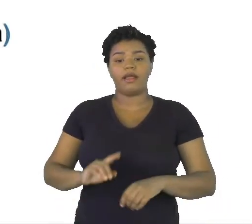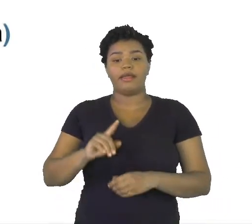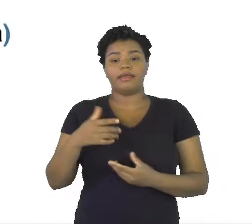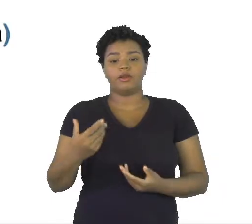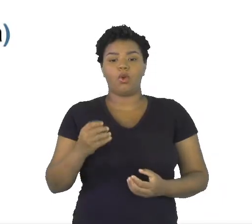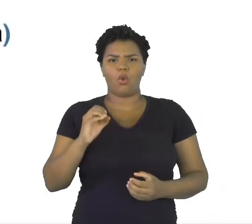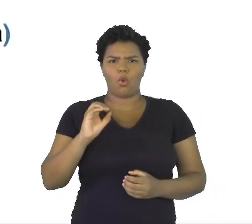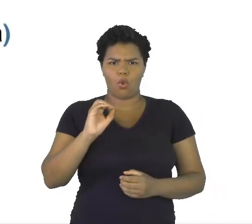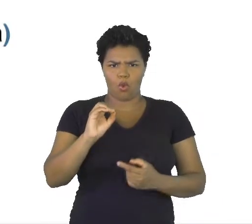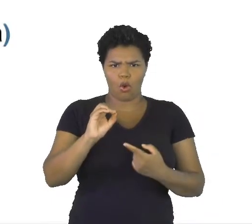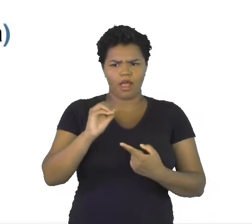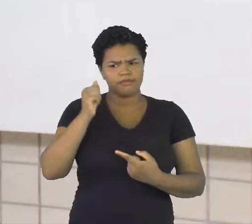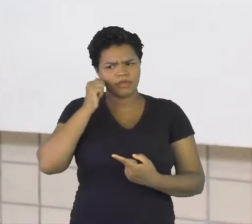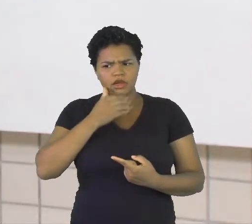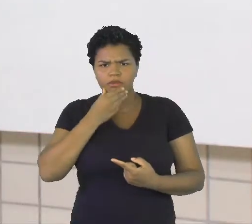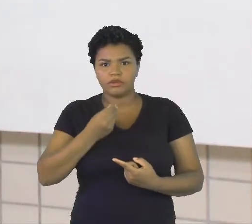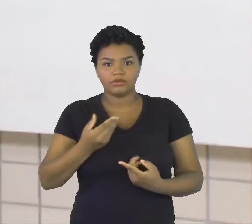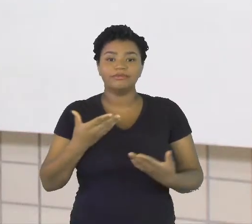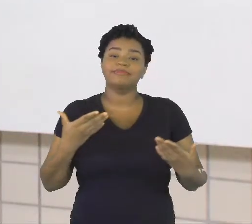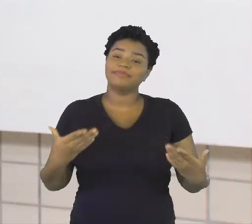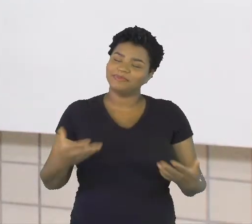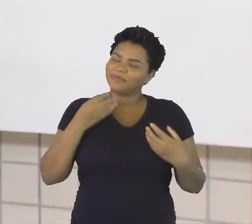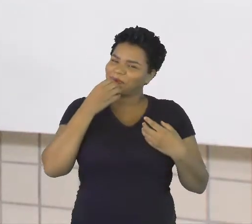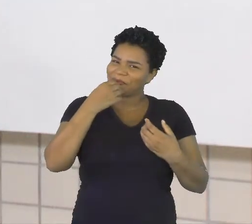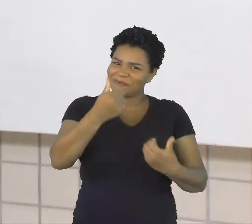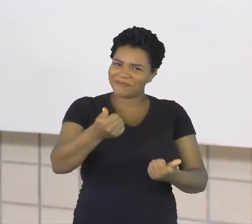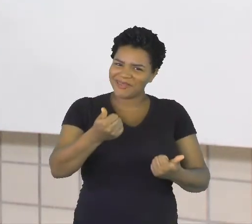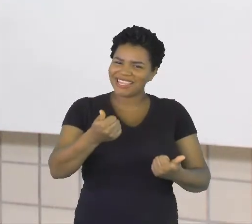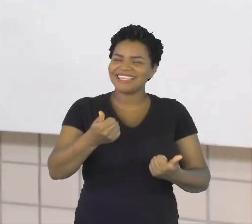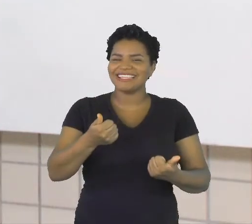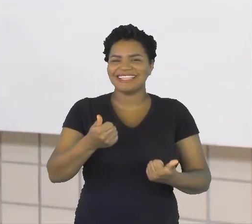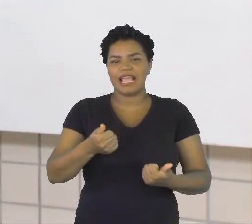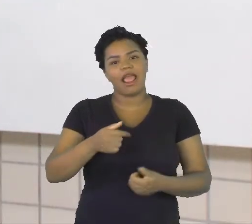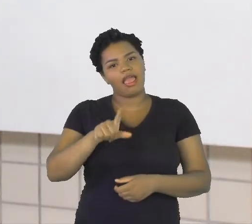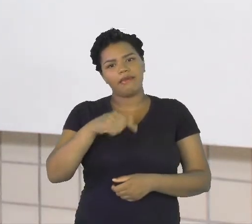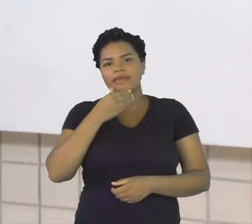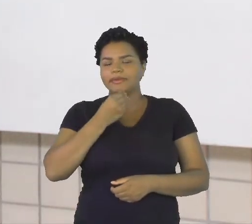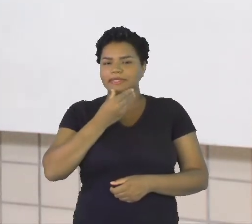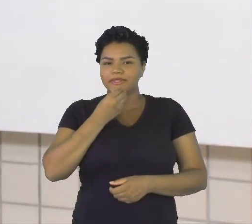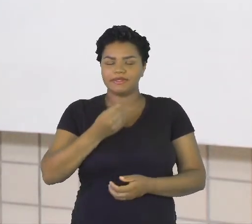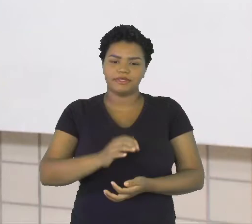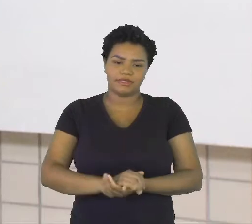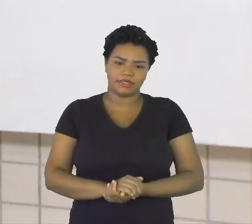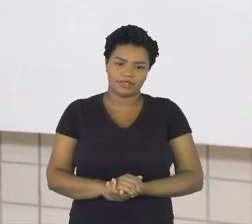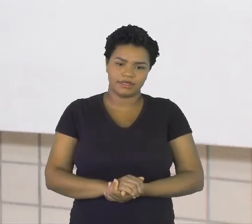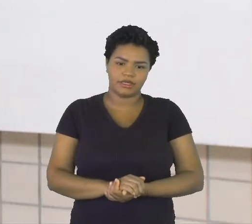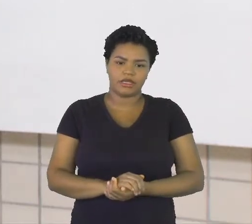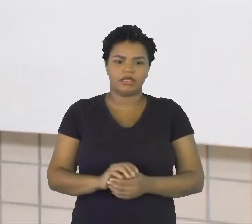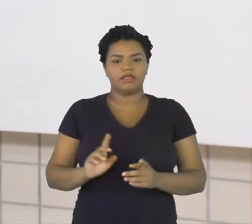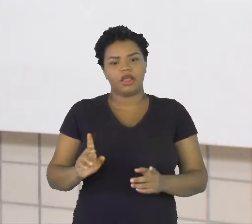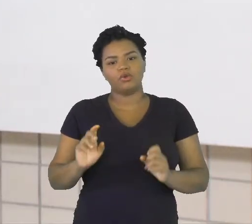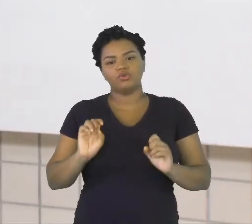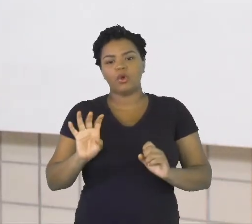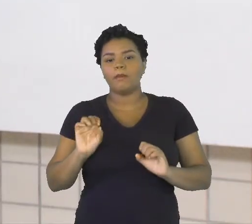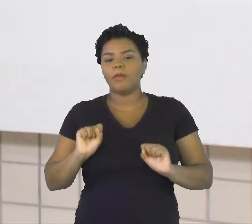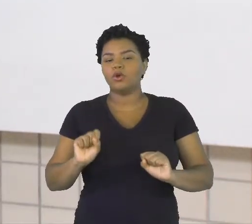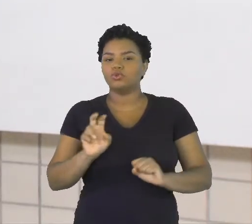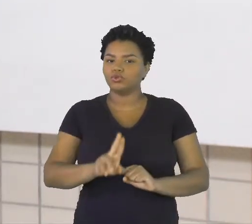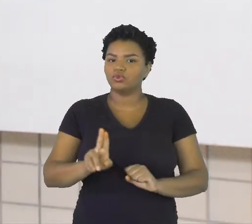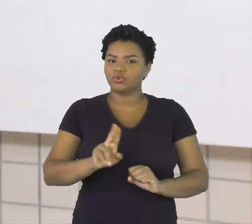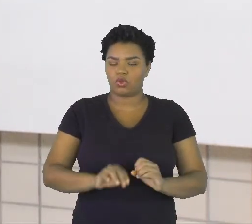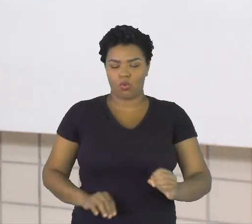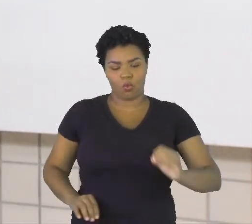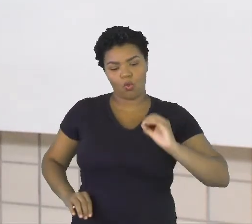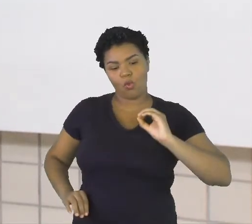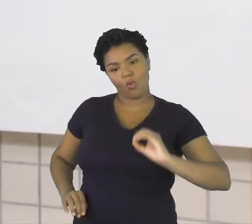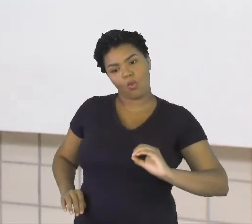para feminino? Muito bem, mentes brilhantes, para o masculino. Então, aqui eu só posso usar, eu tenho o meu artigo